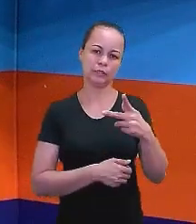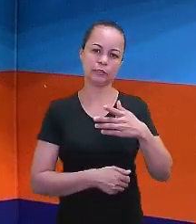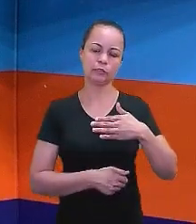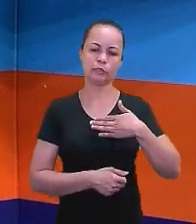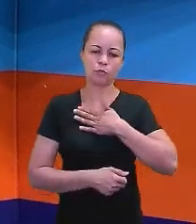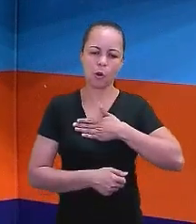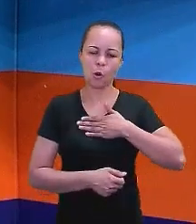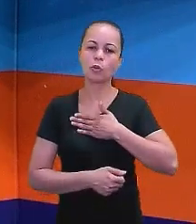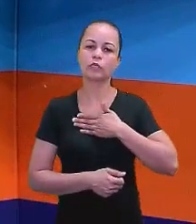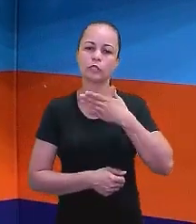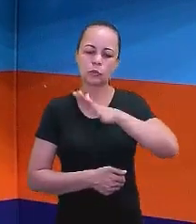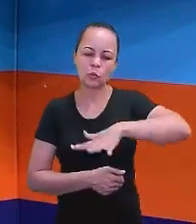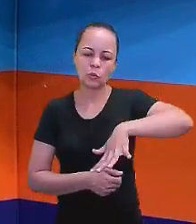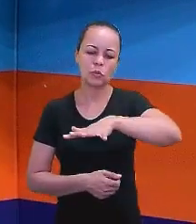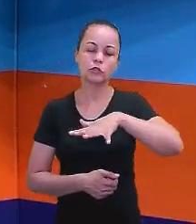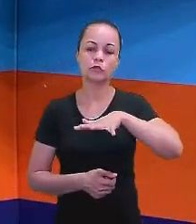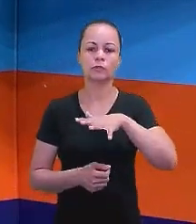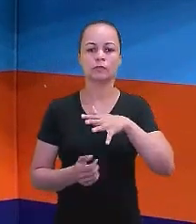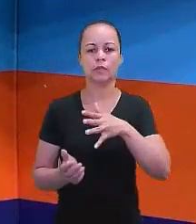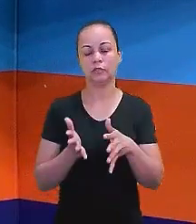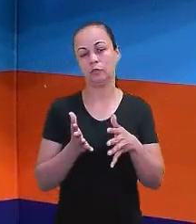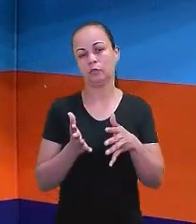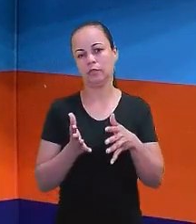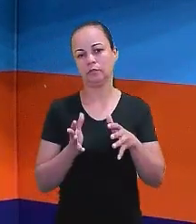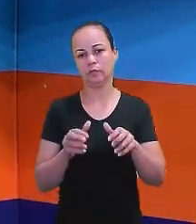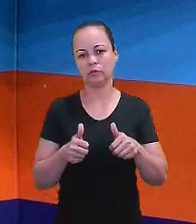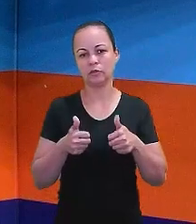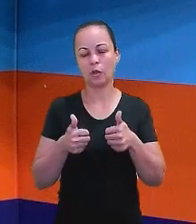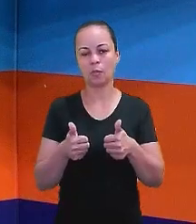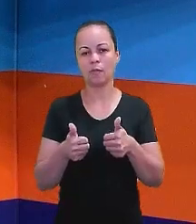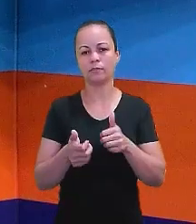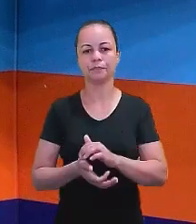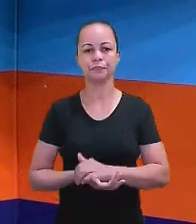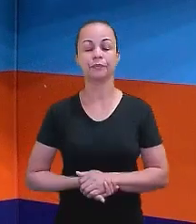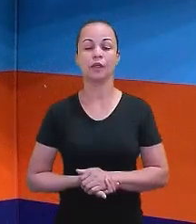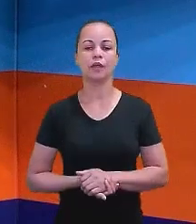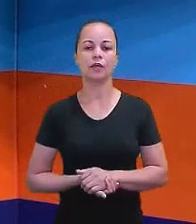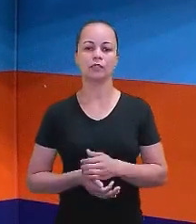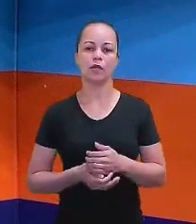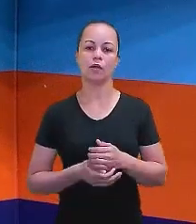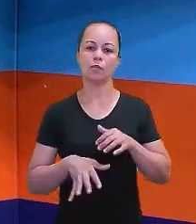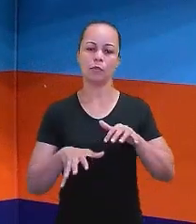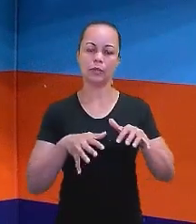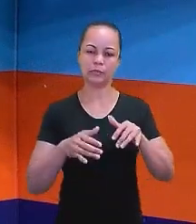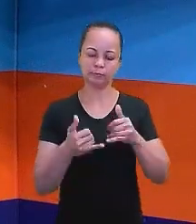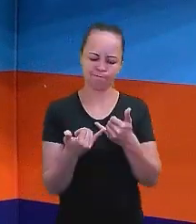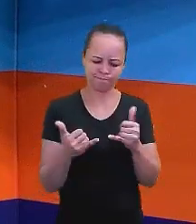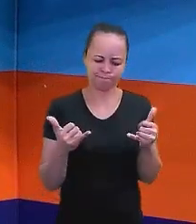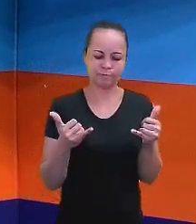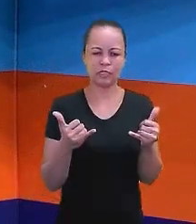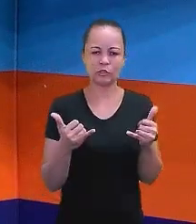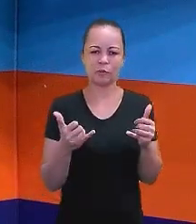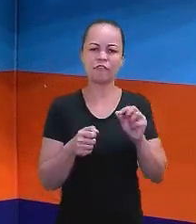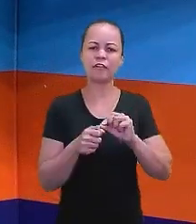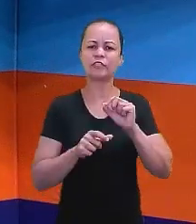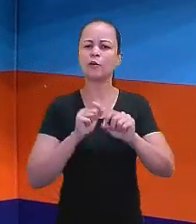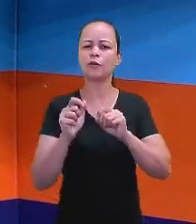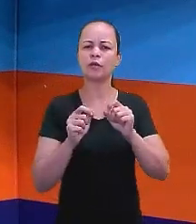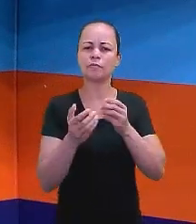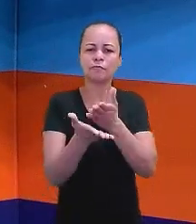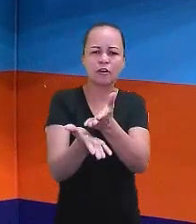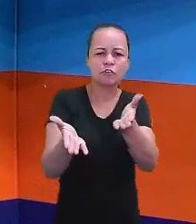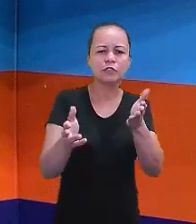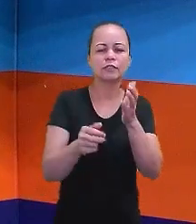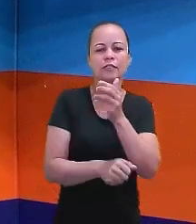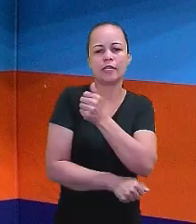esse ambiente ser um ambiente que a gente pode dar o nosso melhor. Por quê? Porque a mobilização de energia que a gente tem é para fazer, para quem? Para